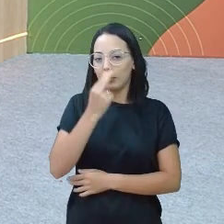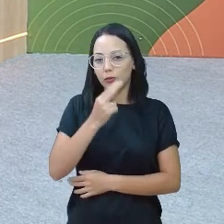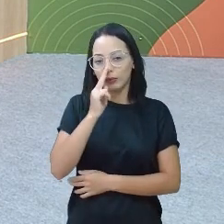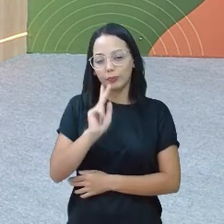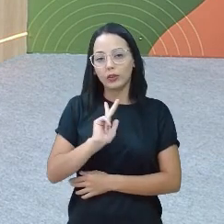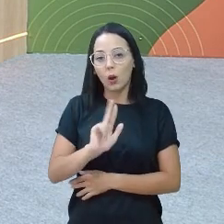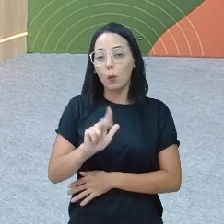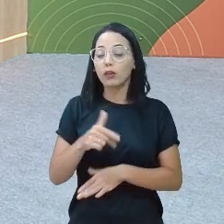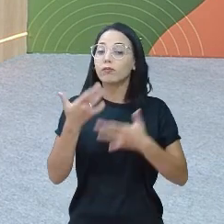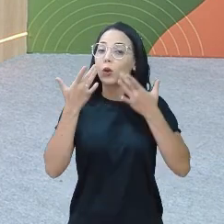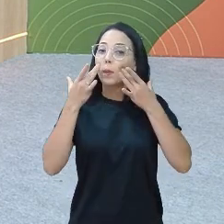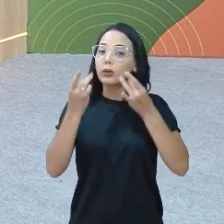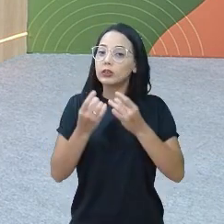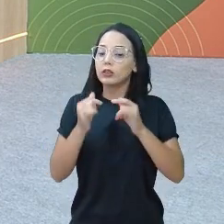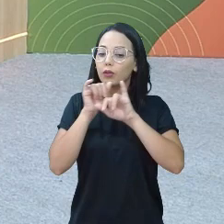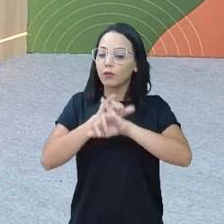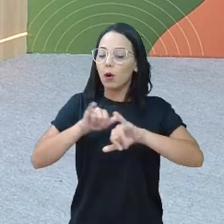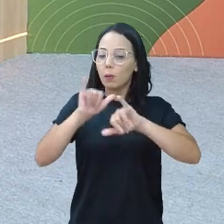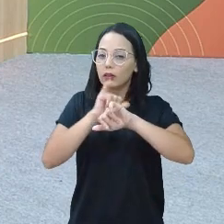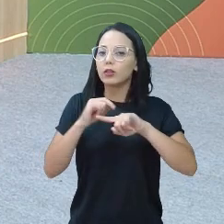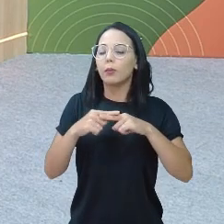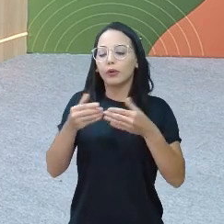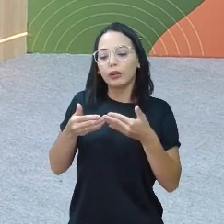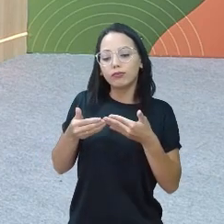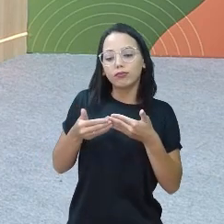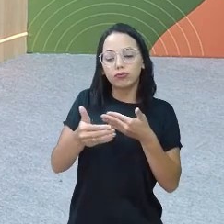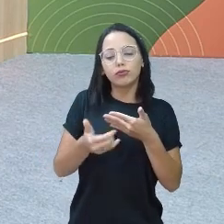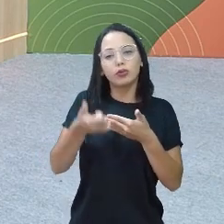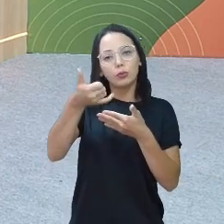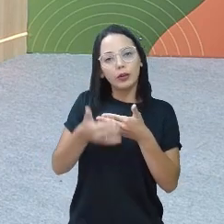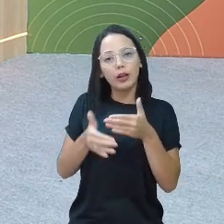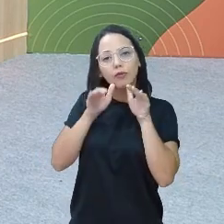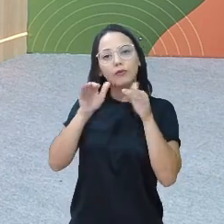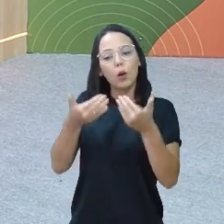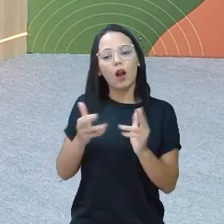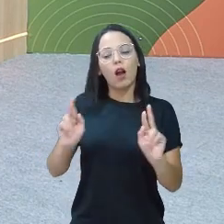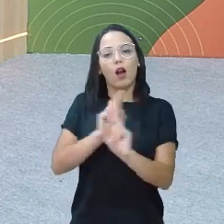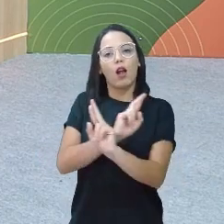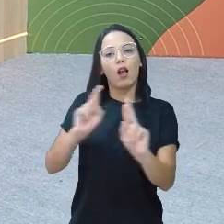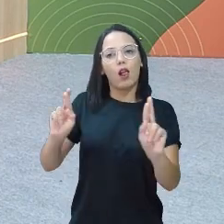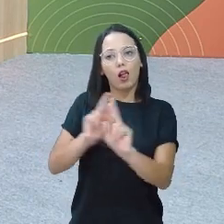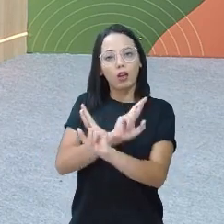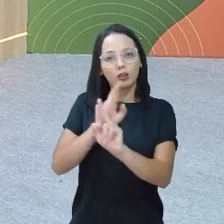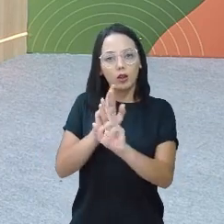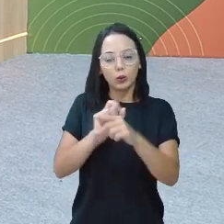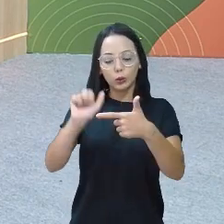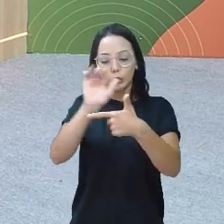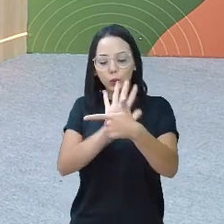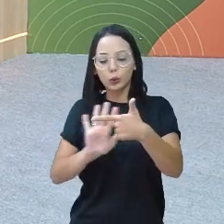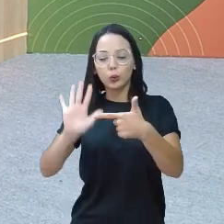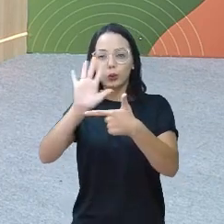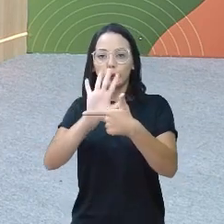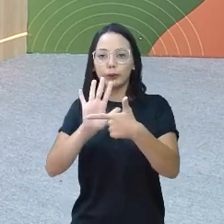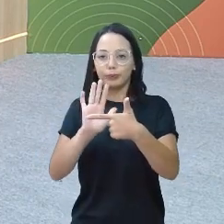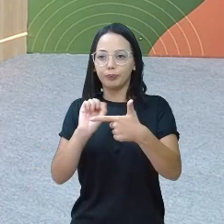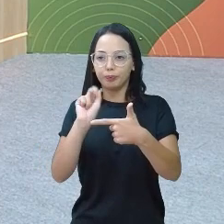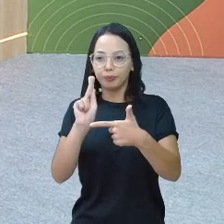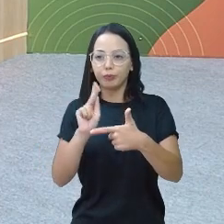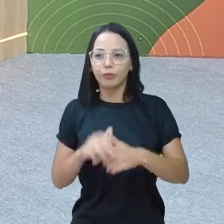Então, preste atenção nessa informação, mais na frente a gente vai dar mais ênfase nessa relação de espacinho ocupado, tá